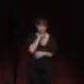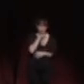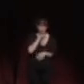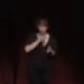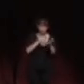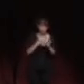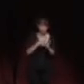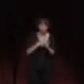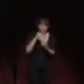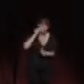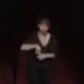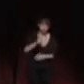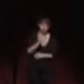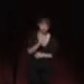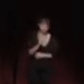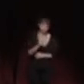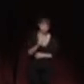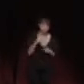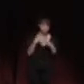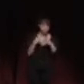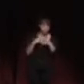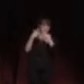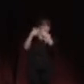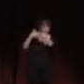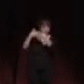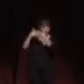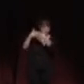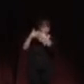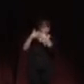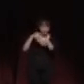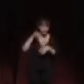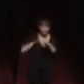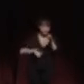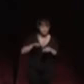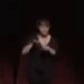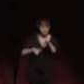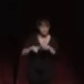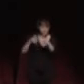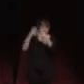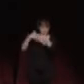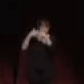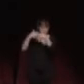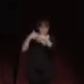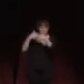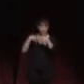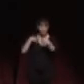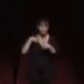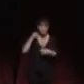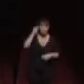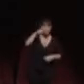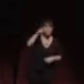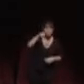indiferença. E como que eu vou coordenar alguma coisa para transformar numa afirmação?